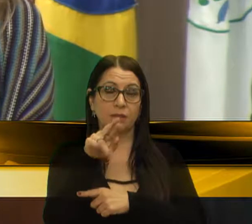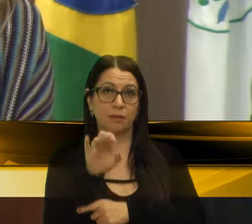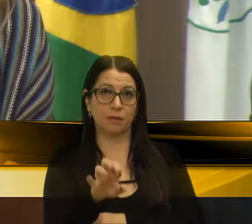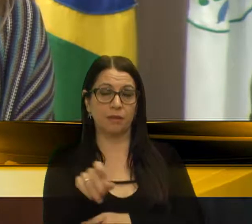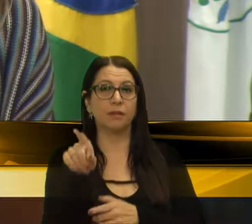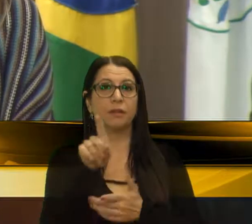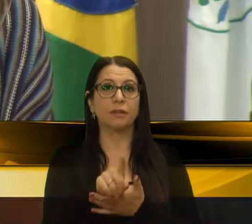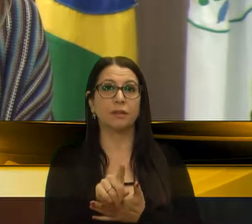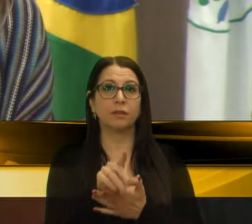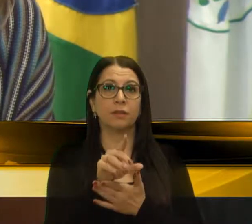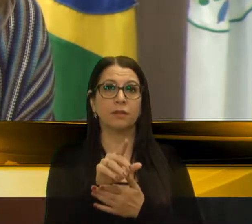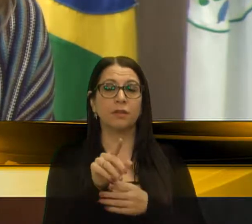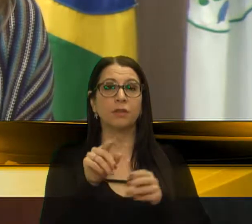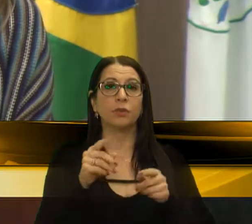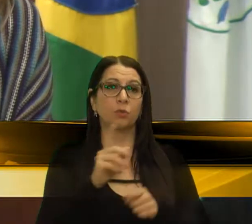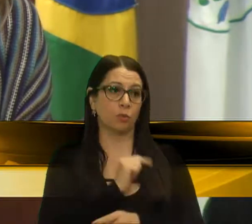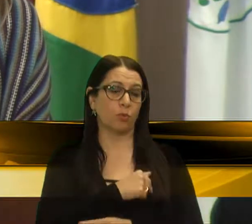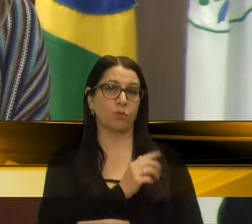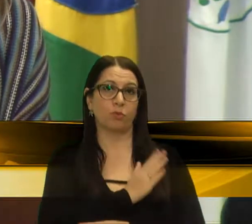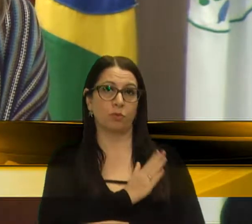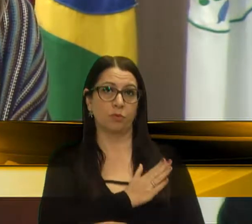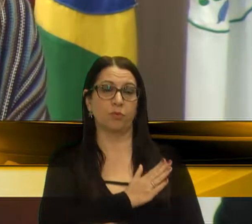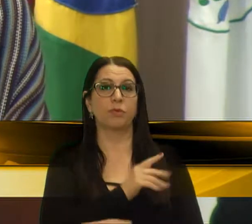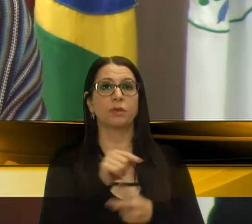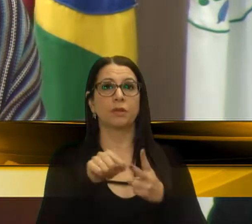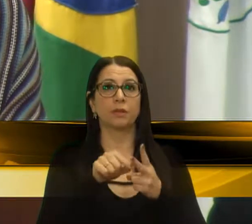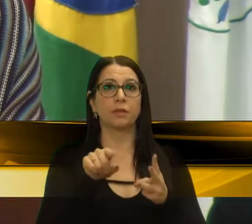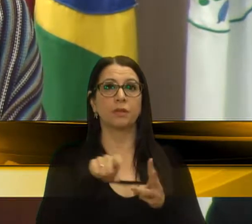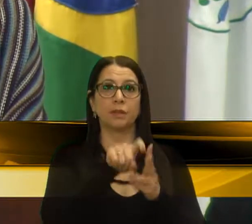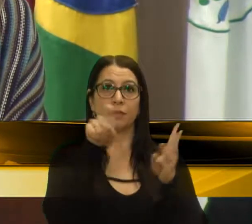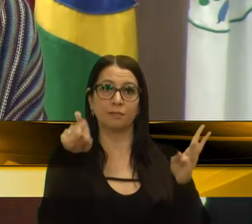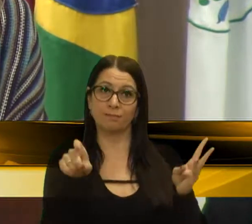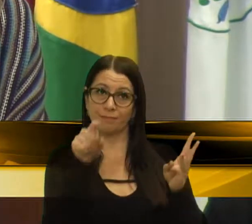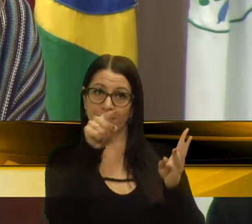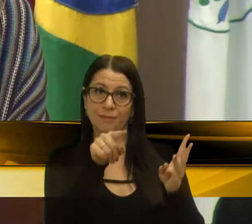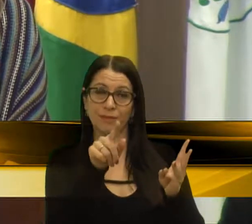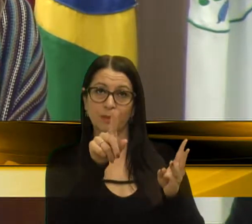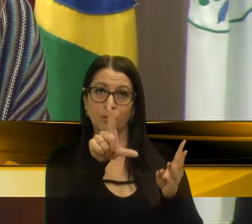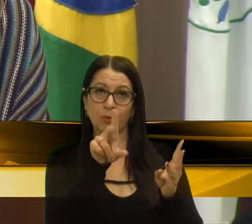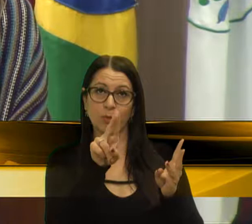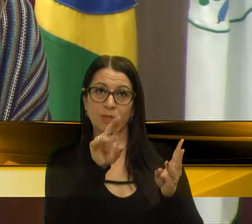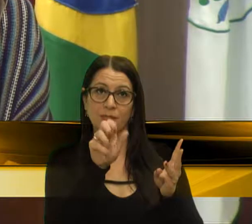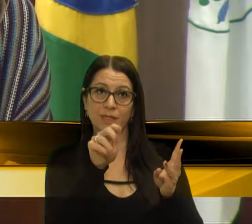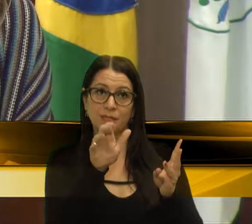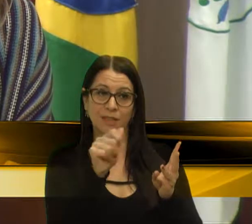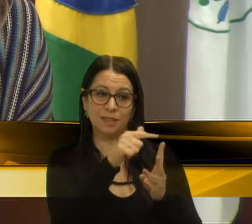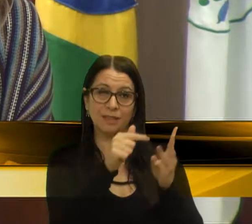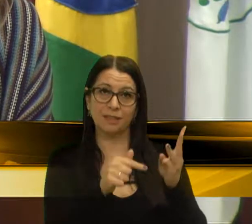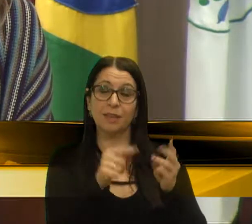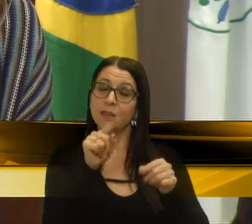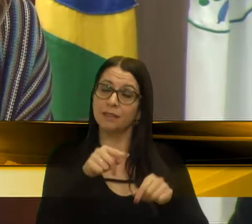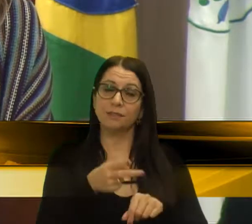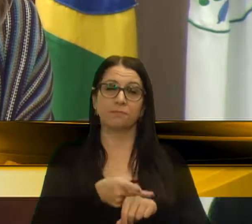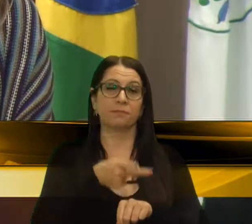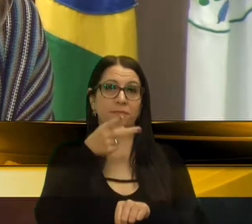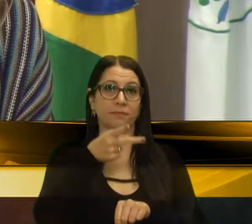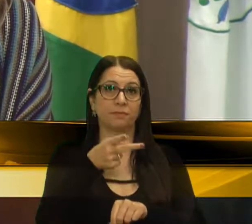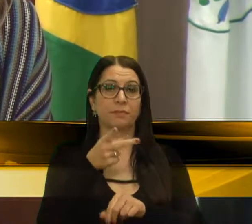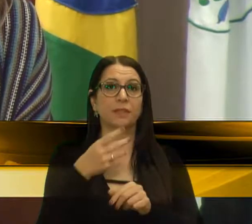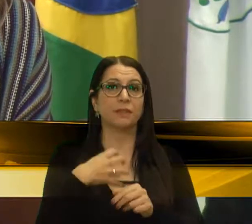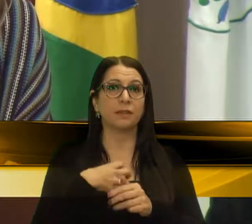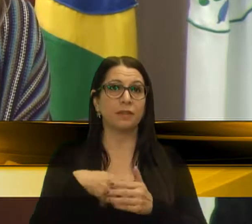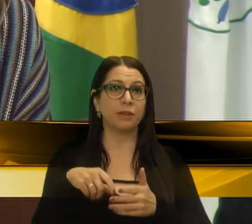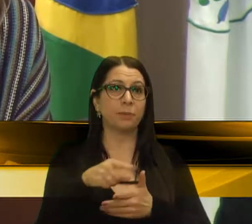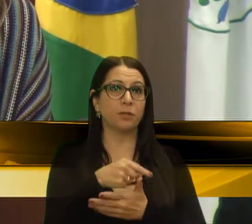Reiris, o cardiologista Marcelo Sabedotti e a obstetra Luciana Segatti. Esta premiação é uma forma